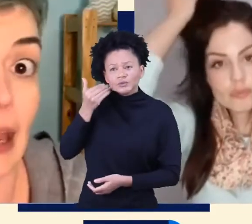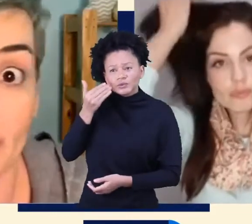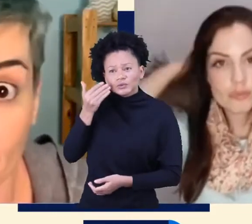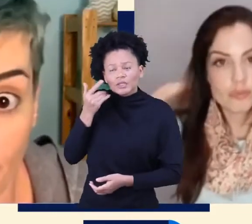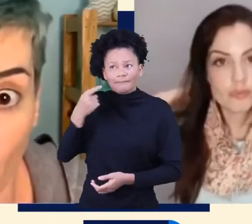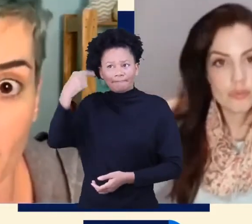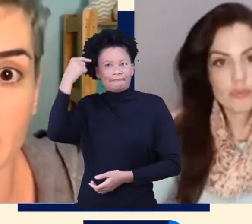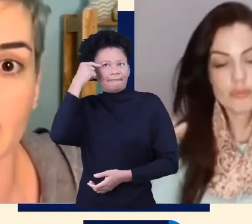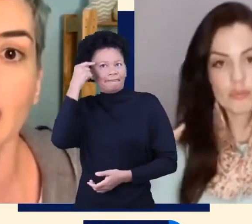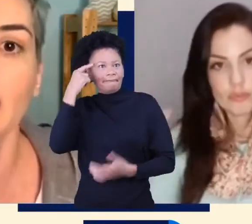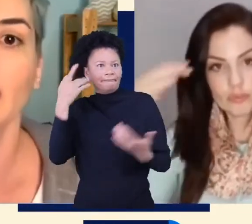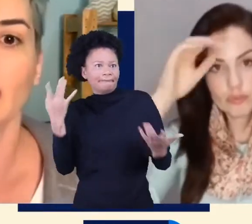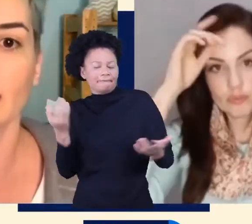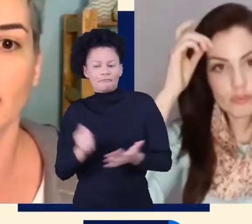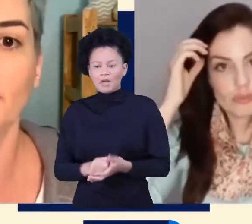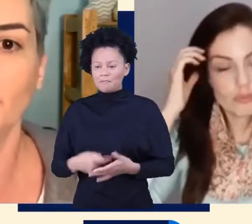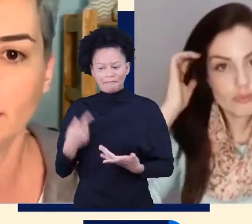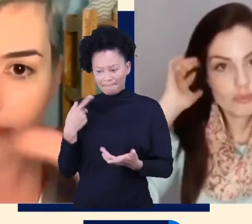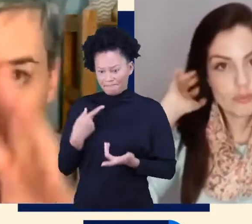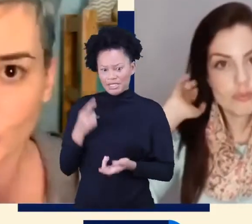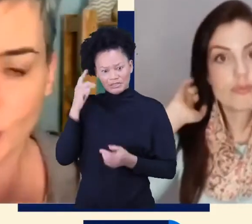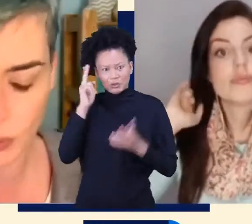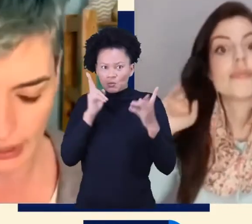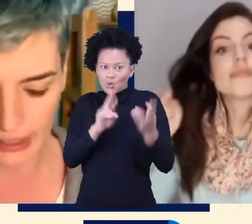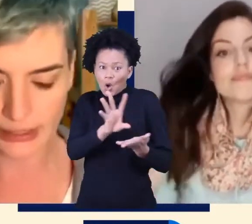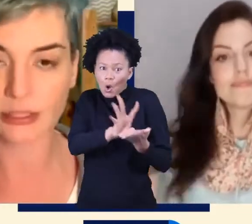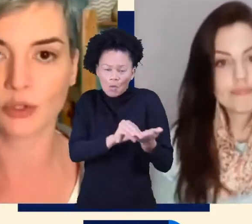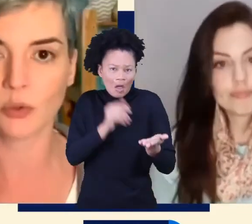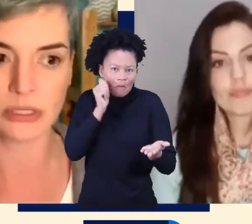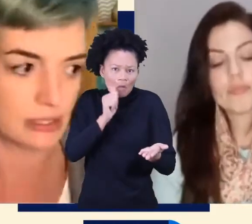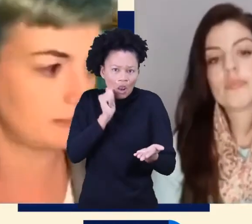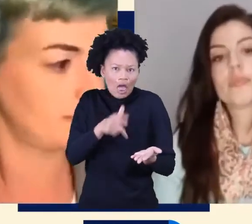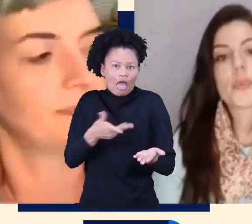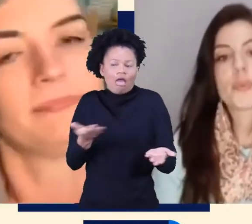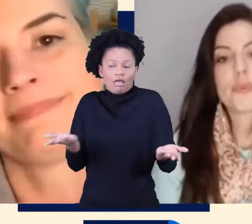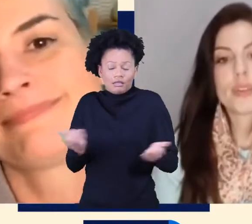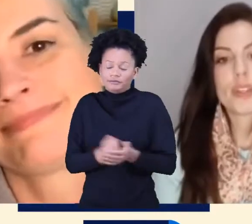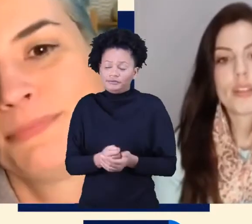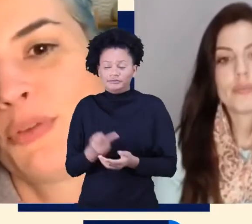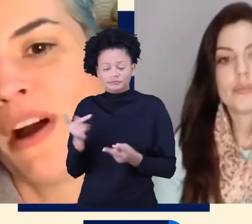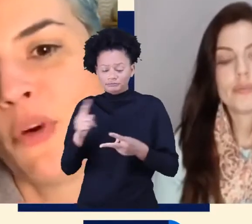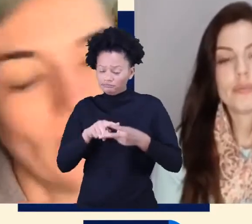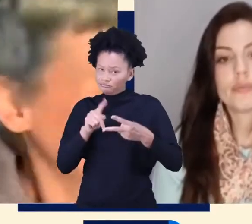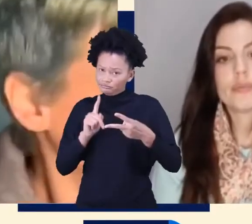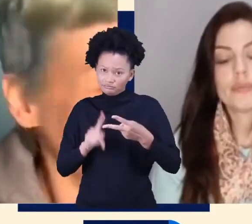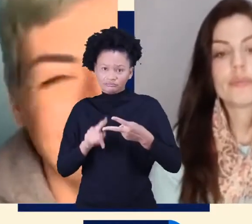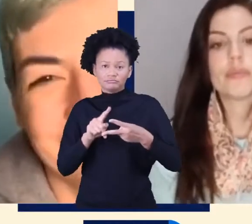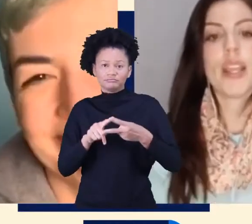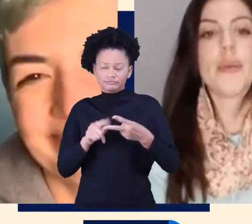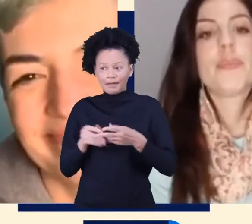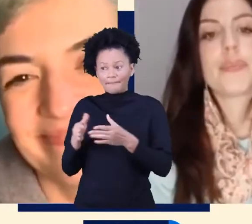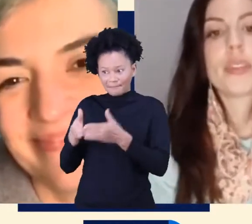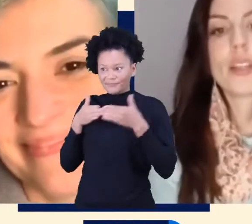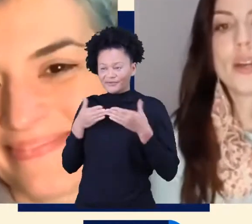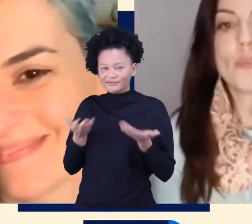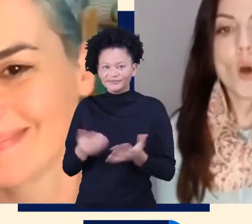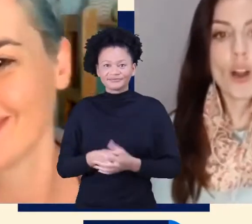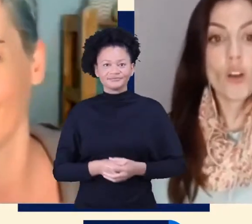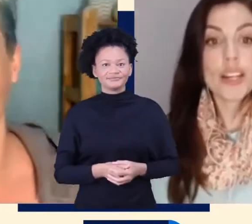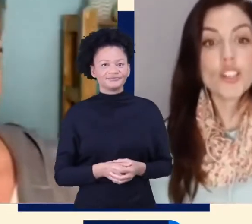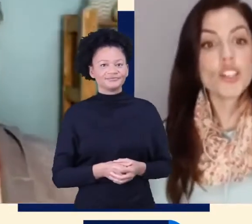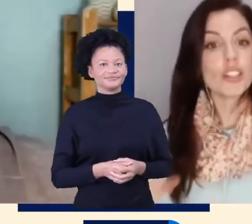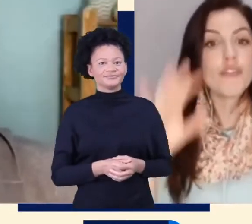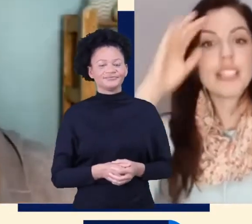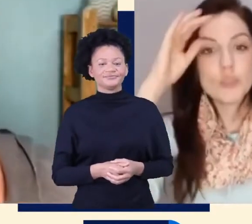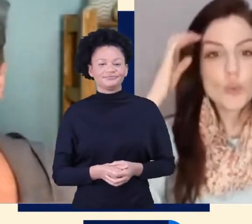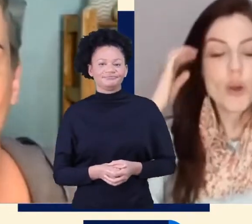ter aquela performance. Então, junta aí essas duas, por favor. Bom,